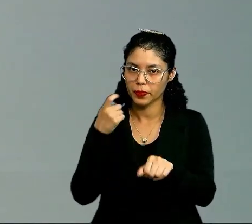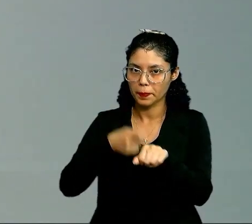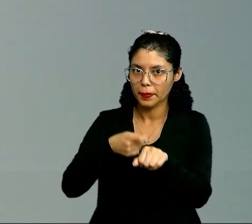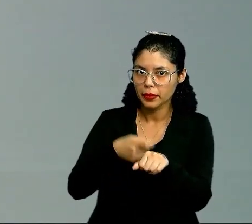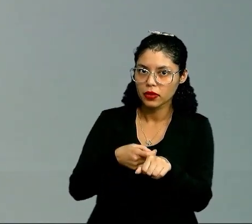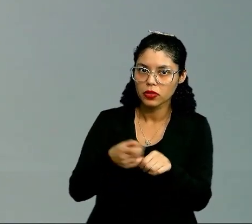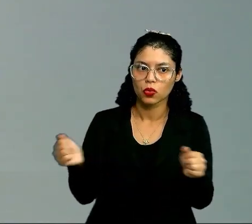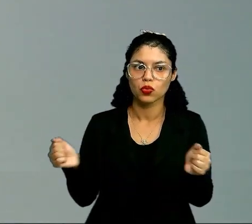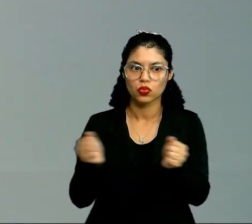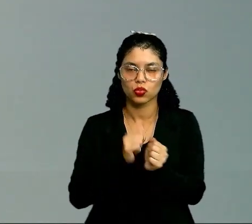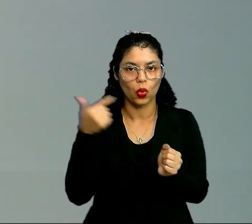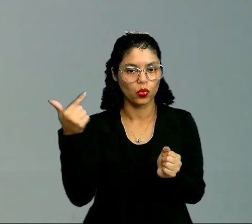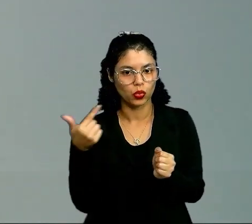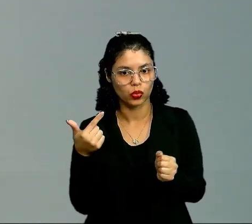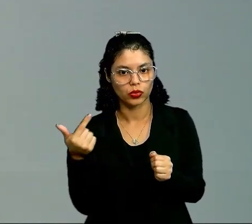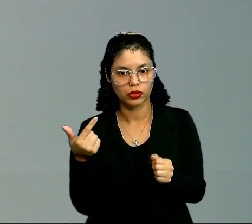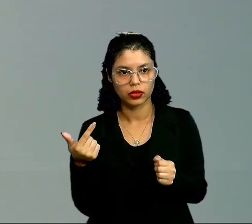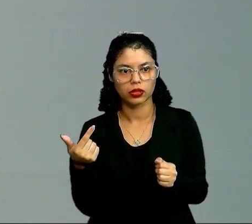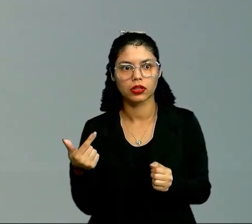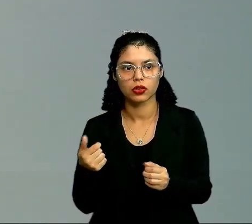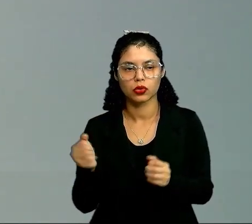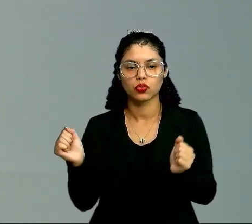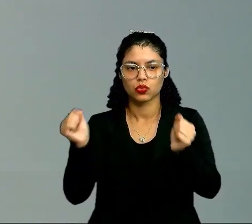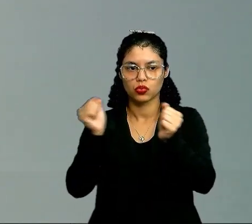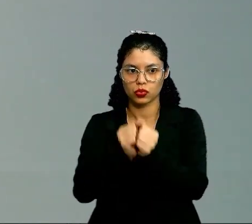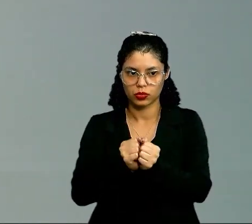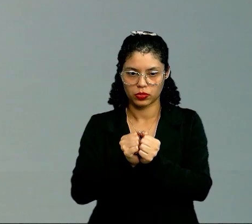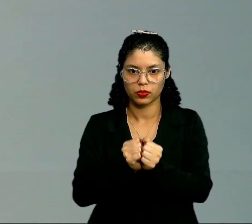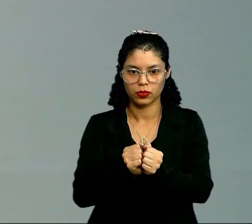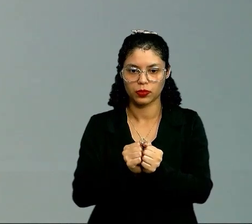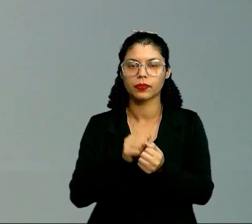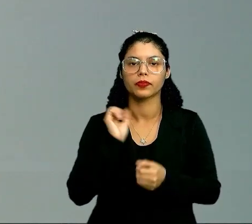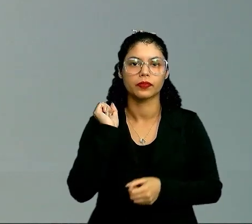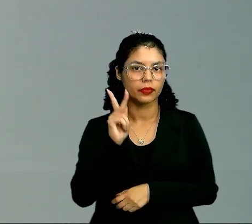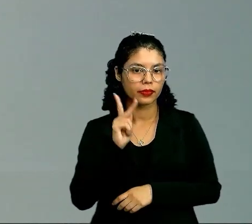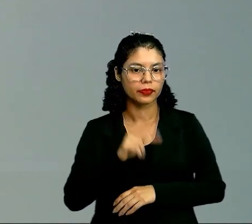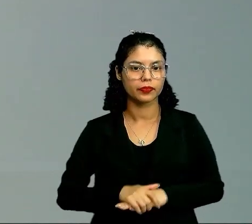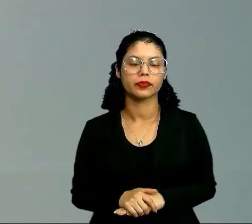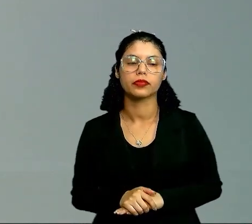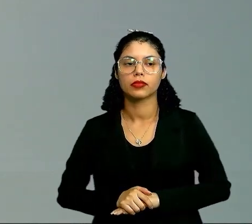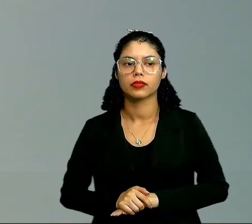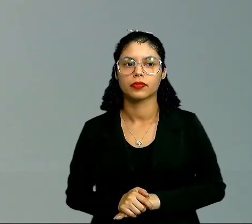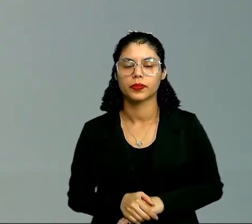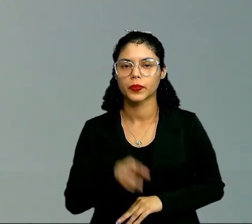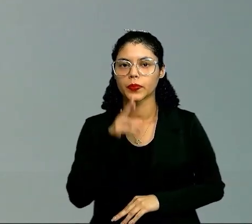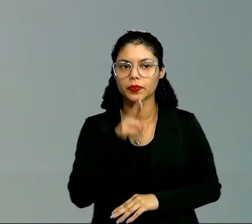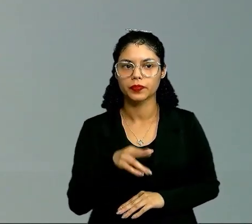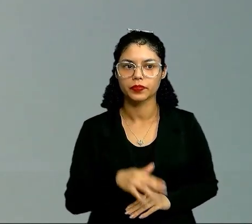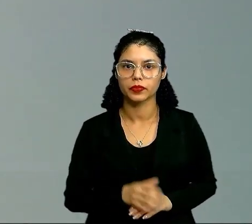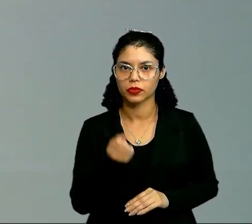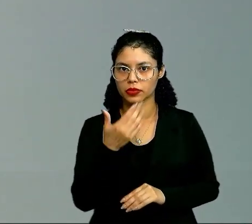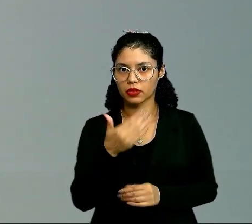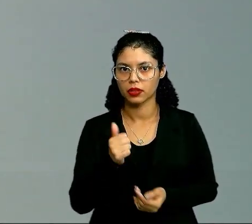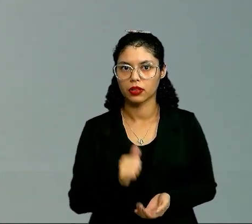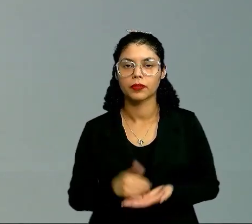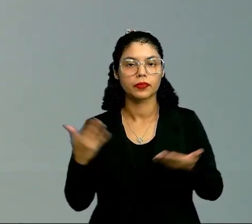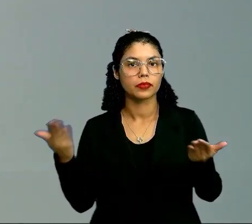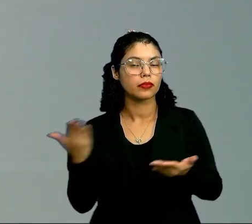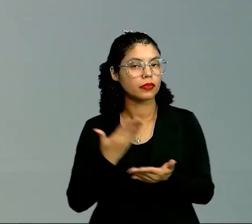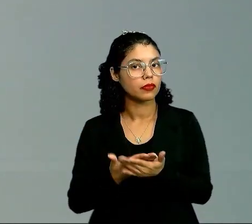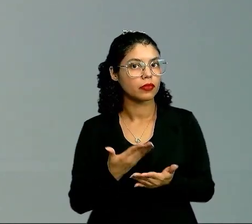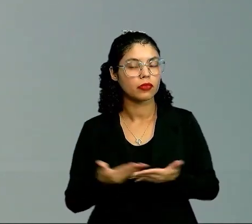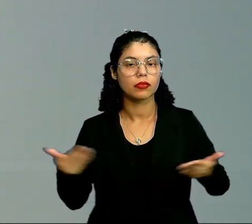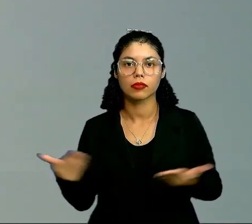sólido, junto com o segundo, era só colocar um dentro do outro. E ali nós teríamos a resposta. Tudo bem?